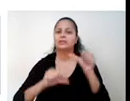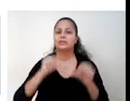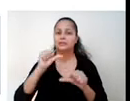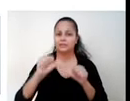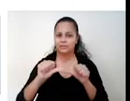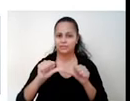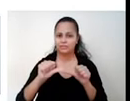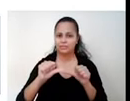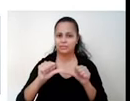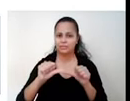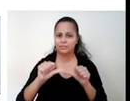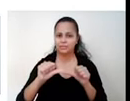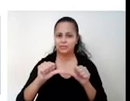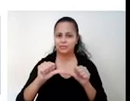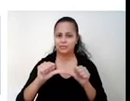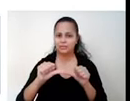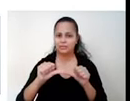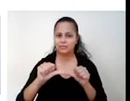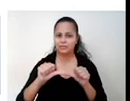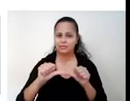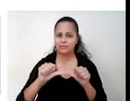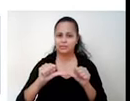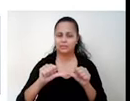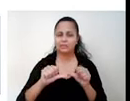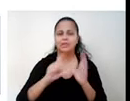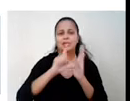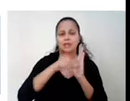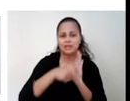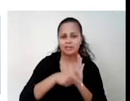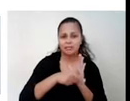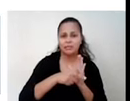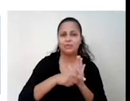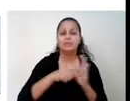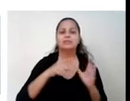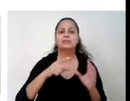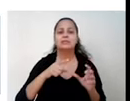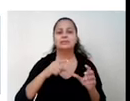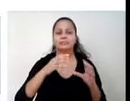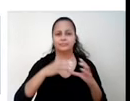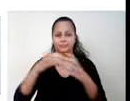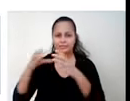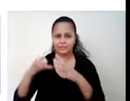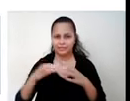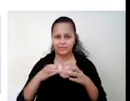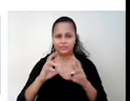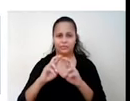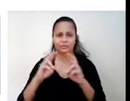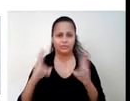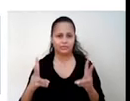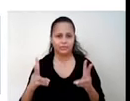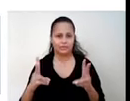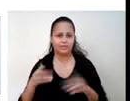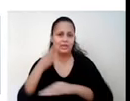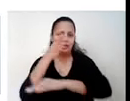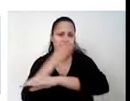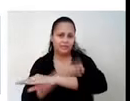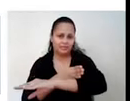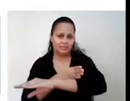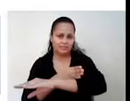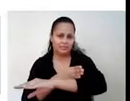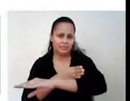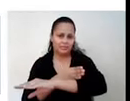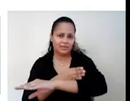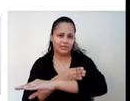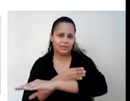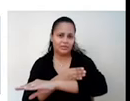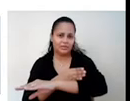transformou-se e passou a designar grupos diferentes. Tá? Na Idade Média, como vimos,